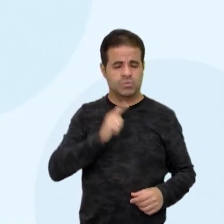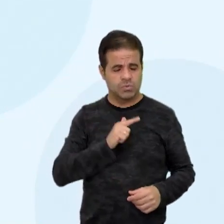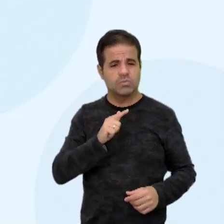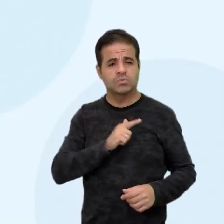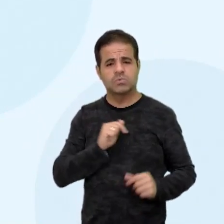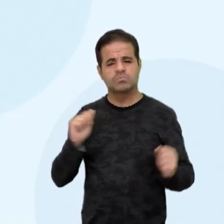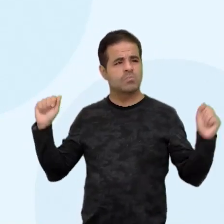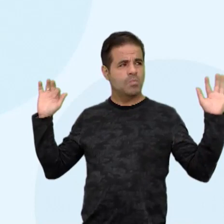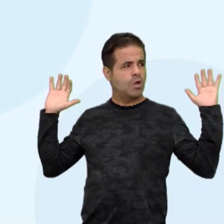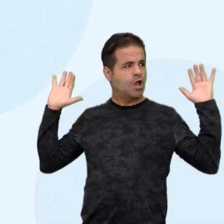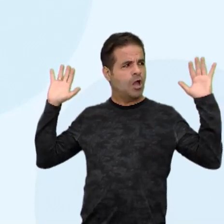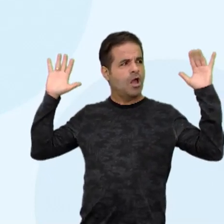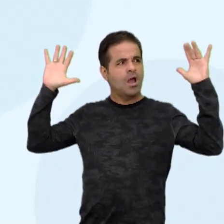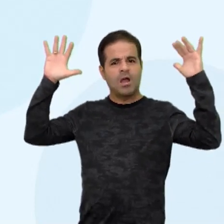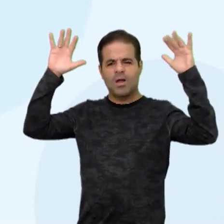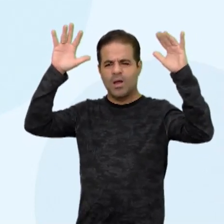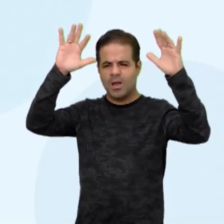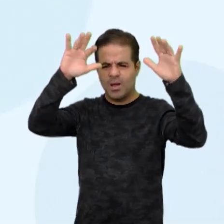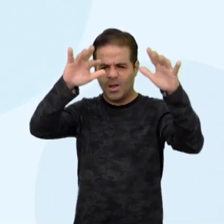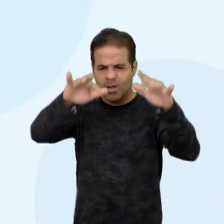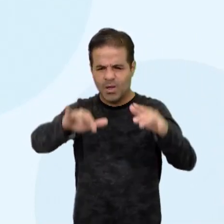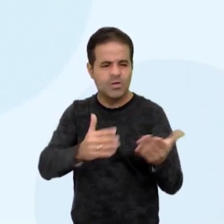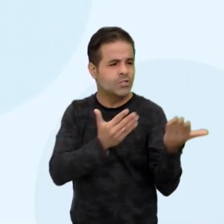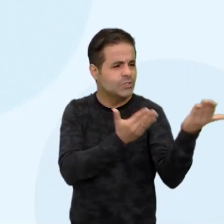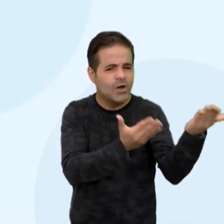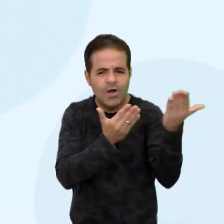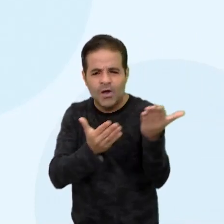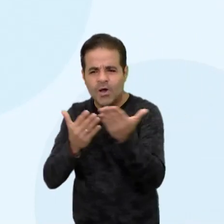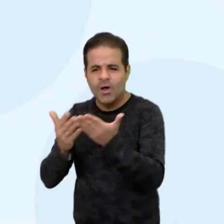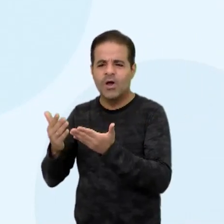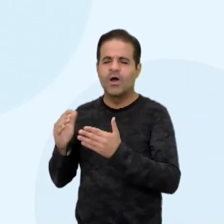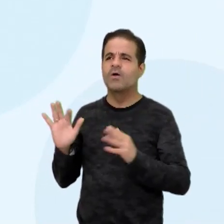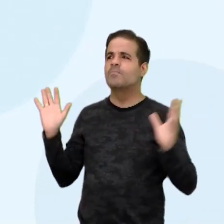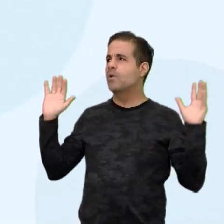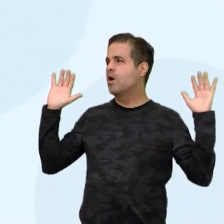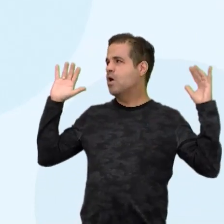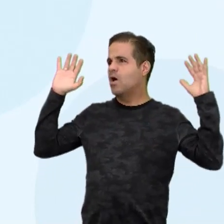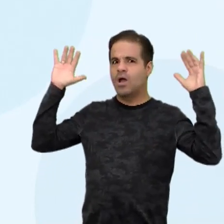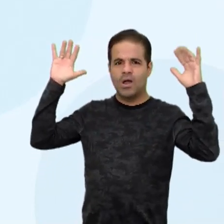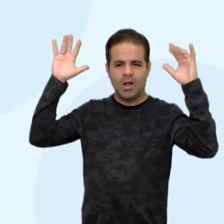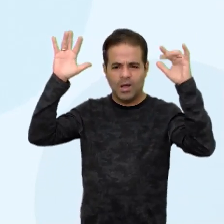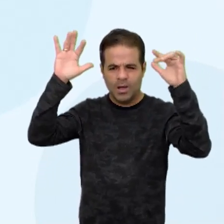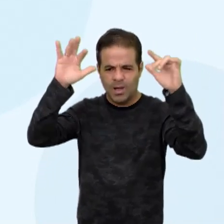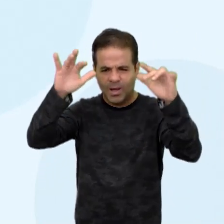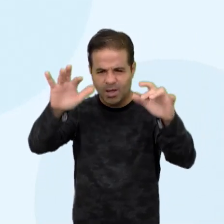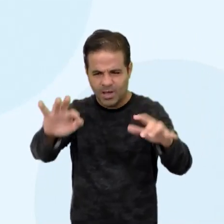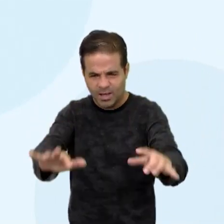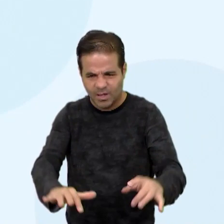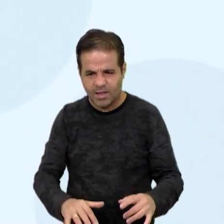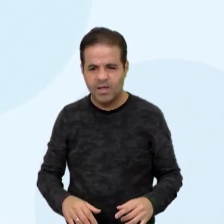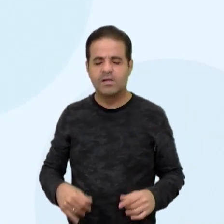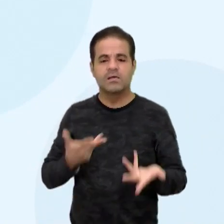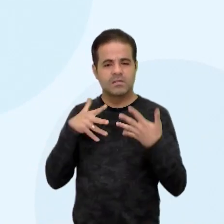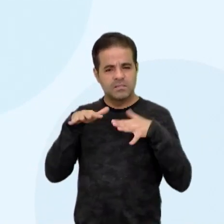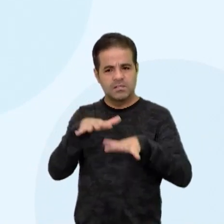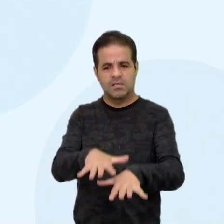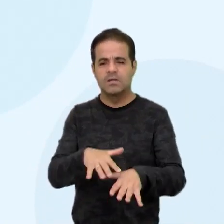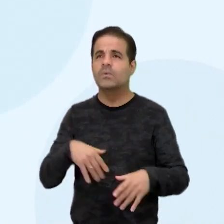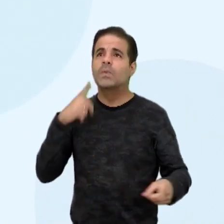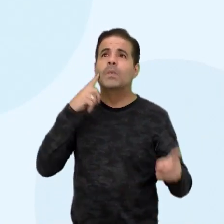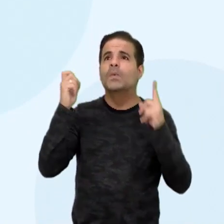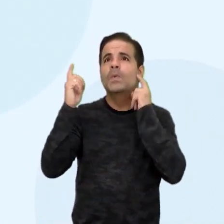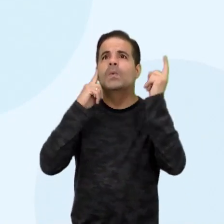que esses festivais reúnem muitos jovens. E cada vez mais esses festivais eles agregam os